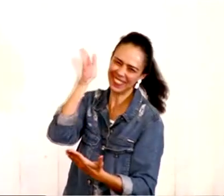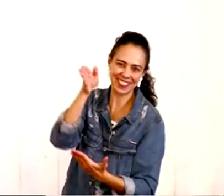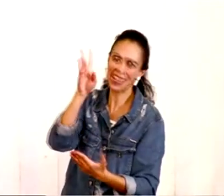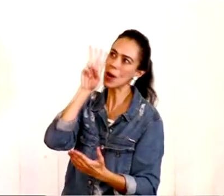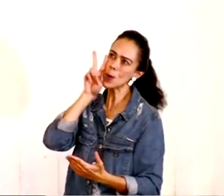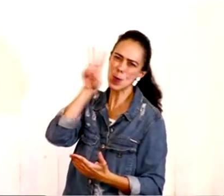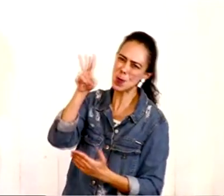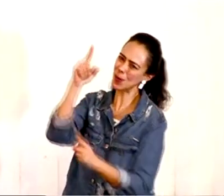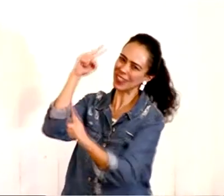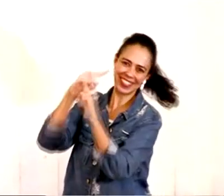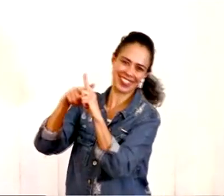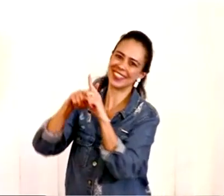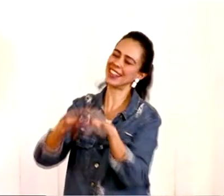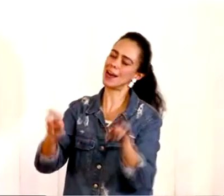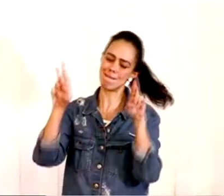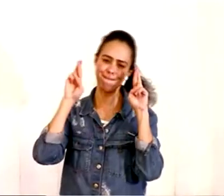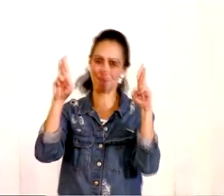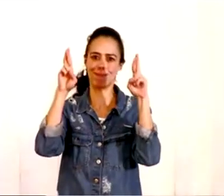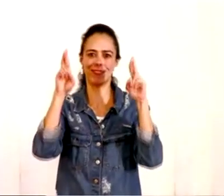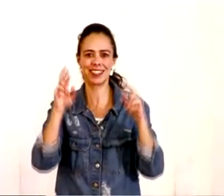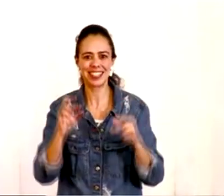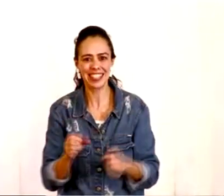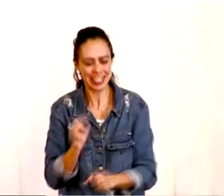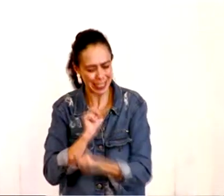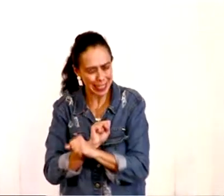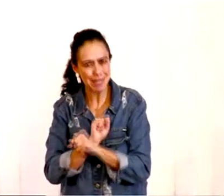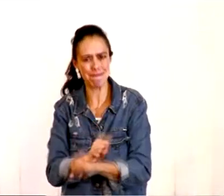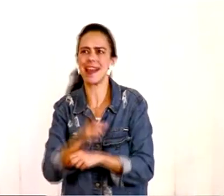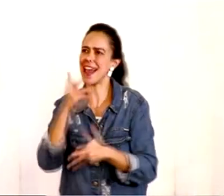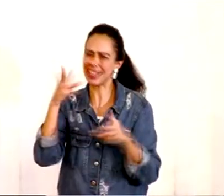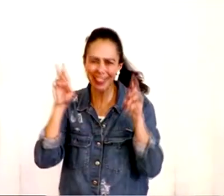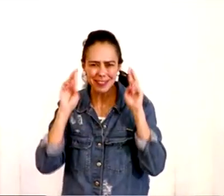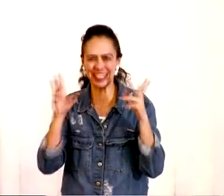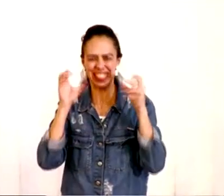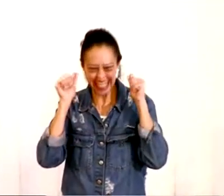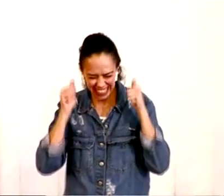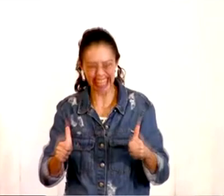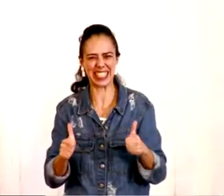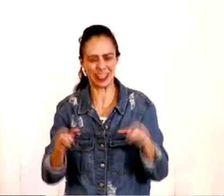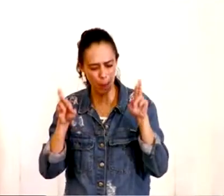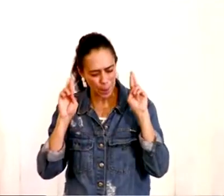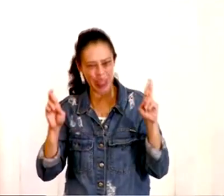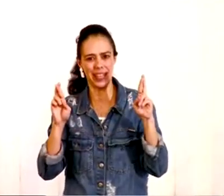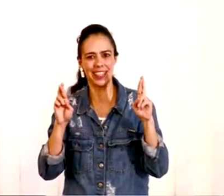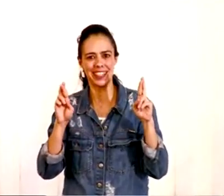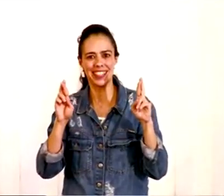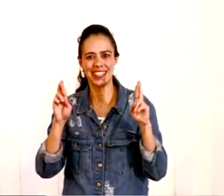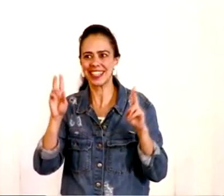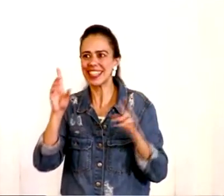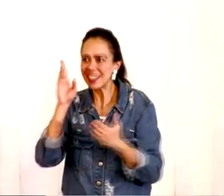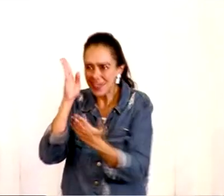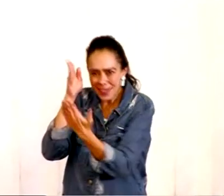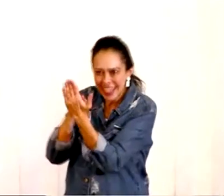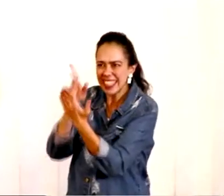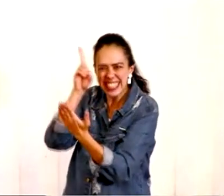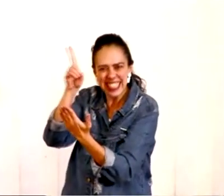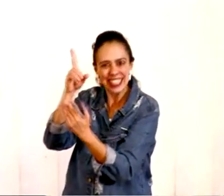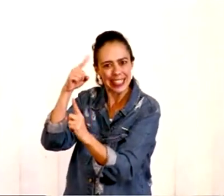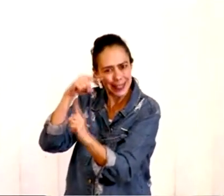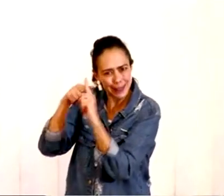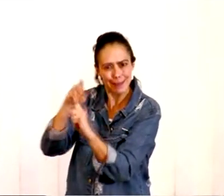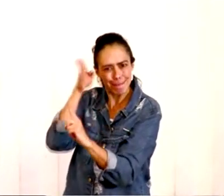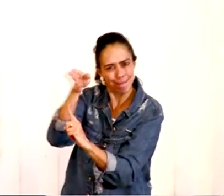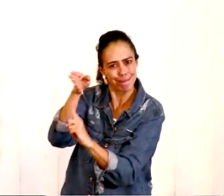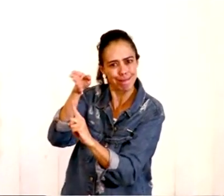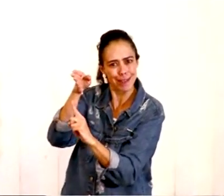E essa é a esperança que deve mover a nossa vida. O Deus que é fiel, Ele suscitou a semente, e nós já